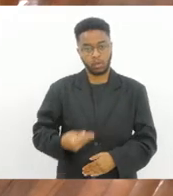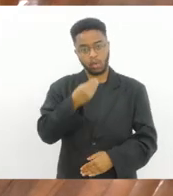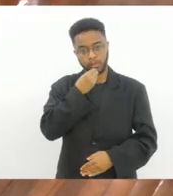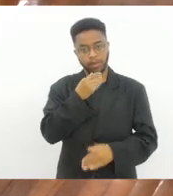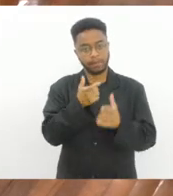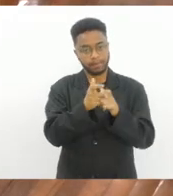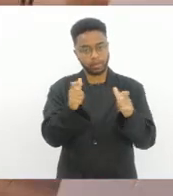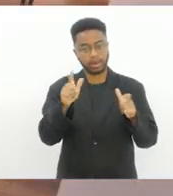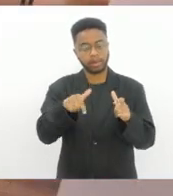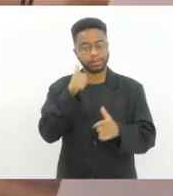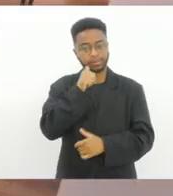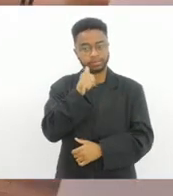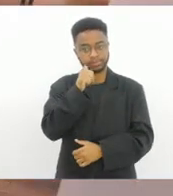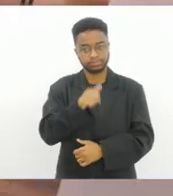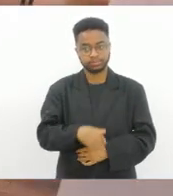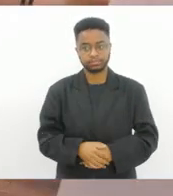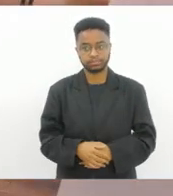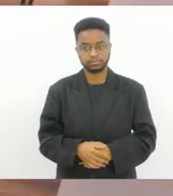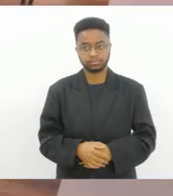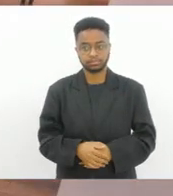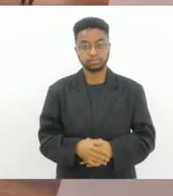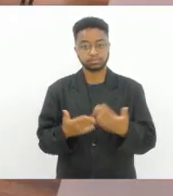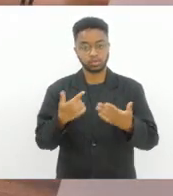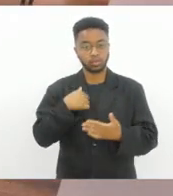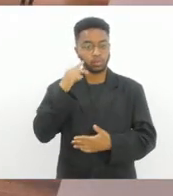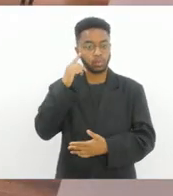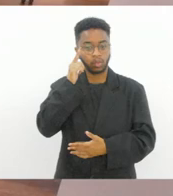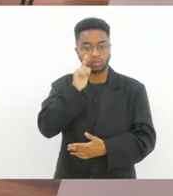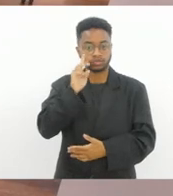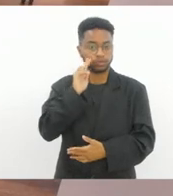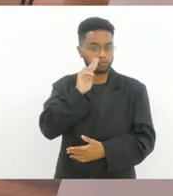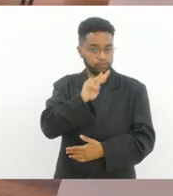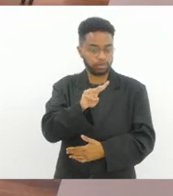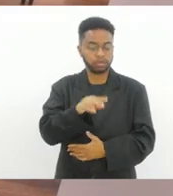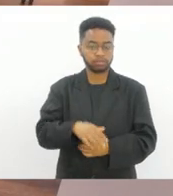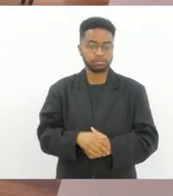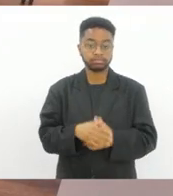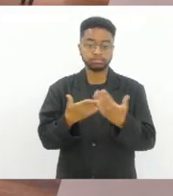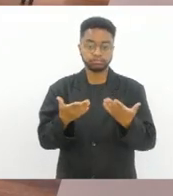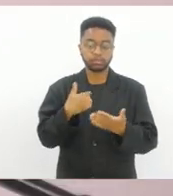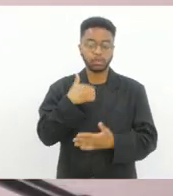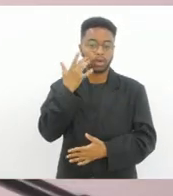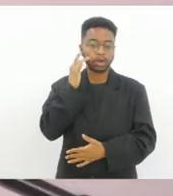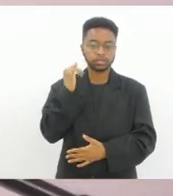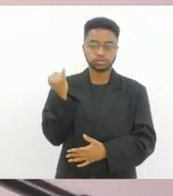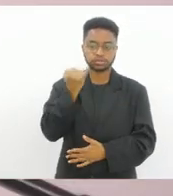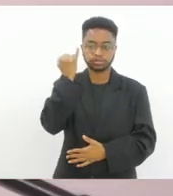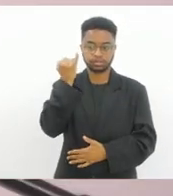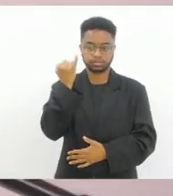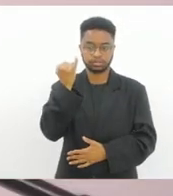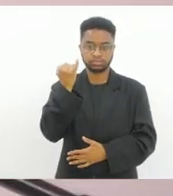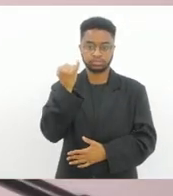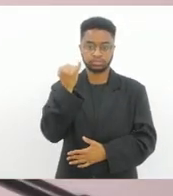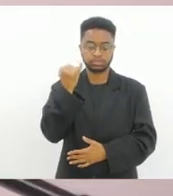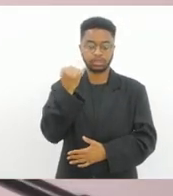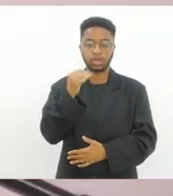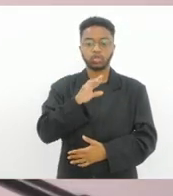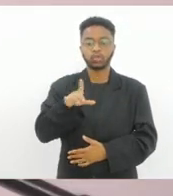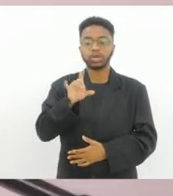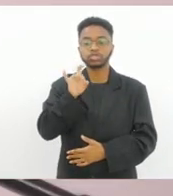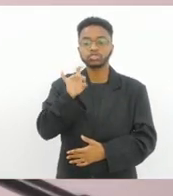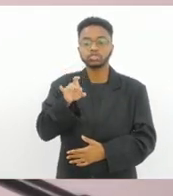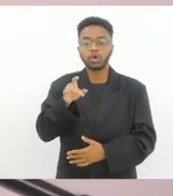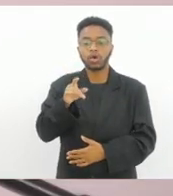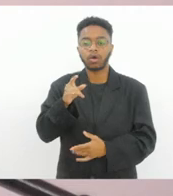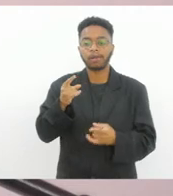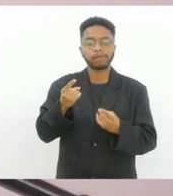mulheres, né? Pelo menos assim é que eu consigo ver. E eu acho isso fundamental. Mais do que a gente fazer a crítica, né,